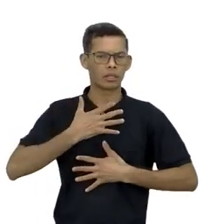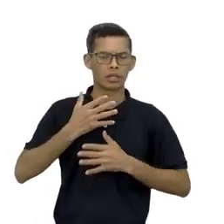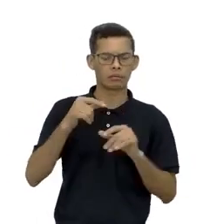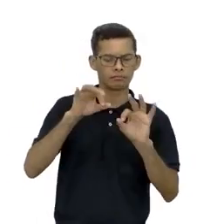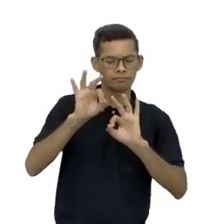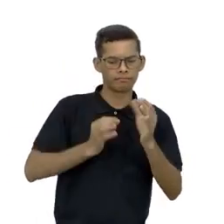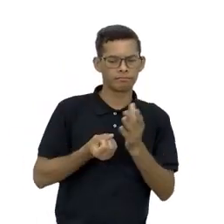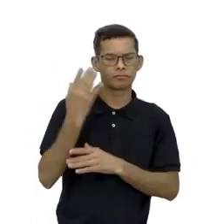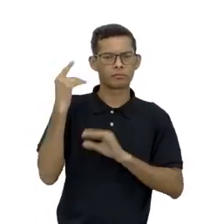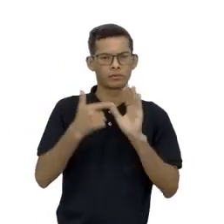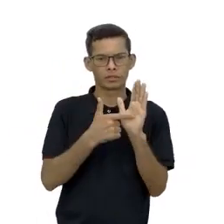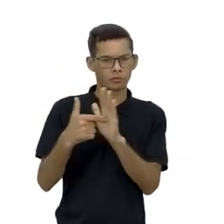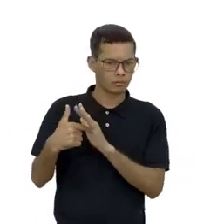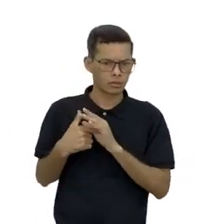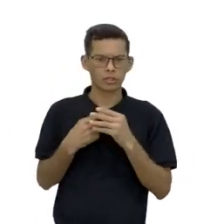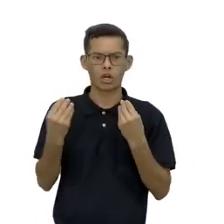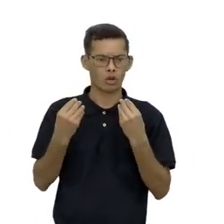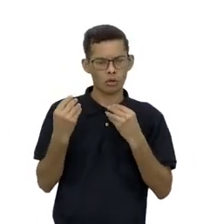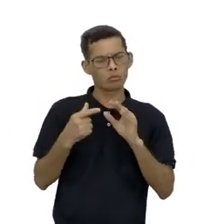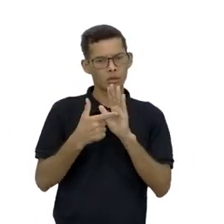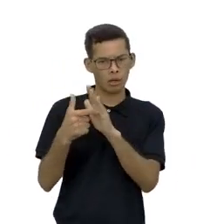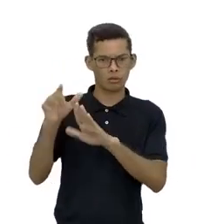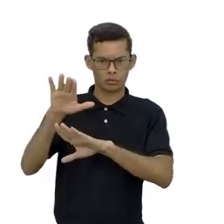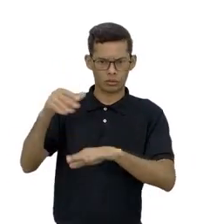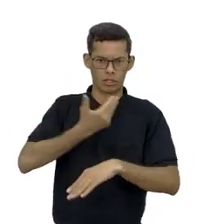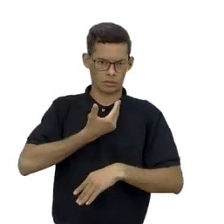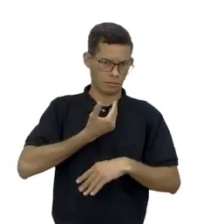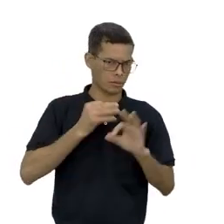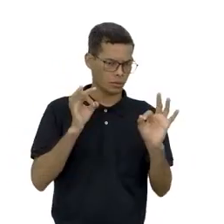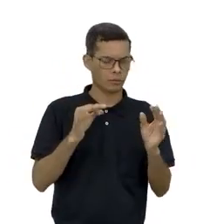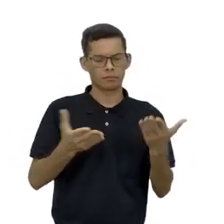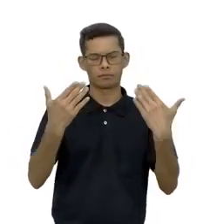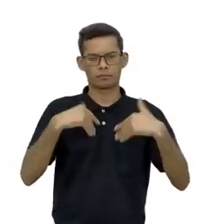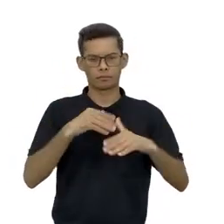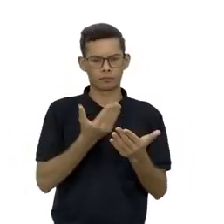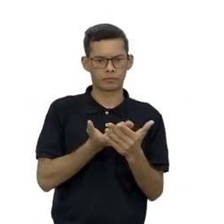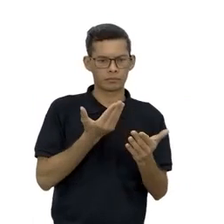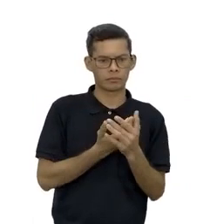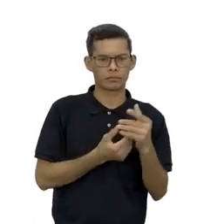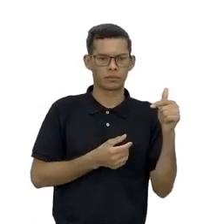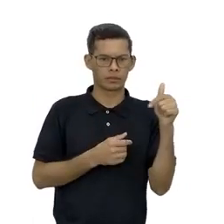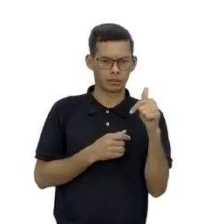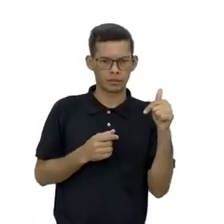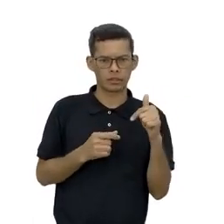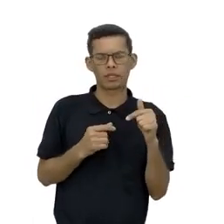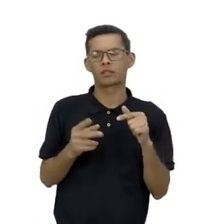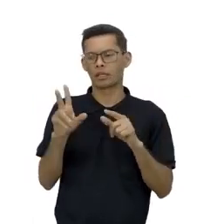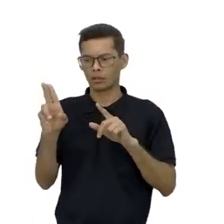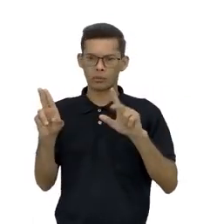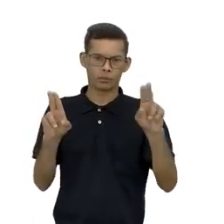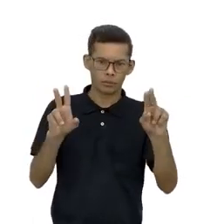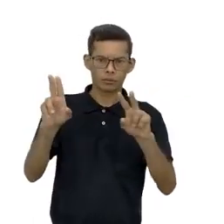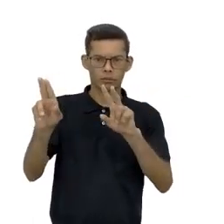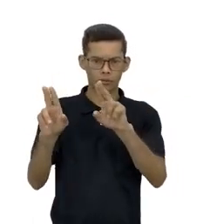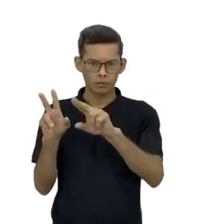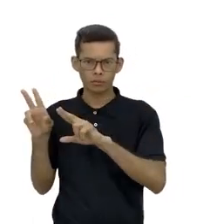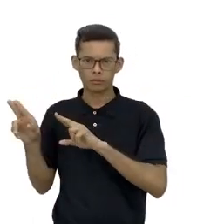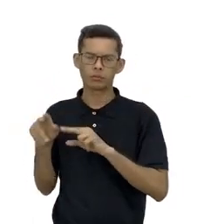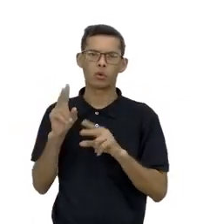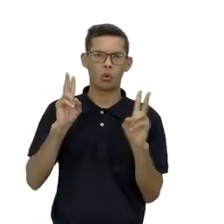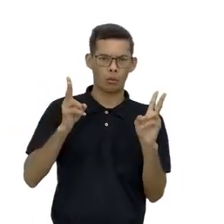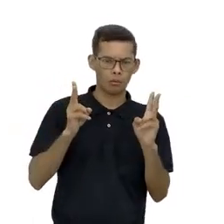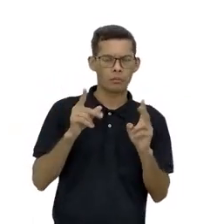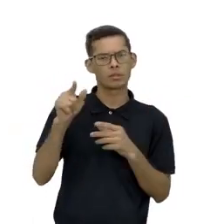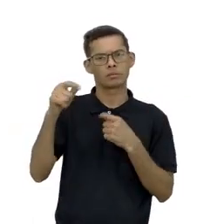aos colegas. E a aula 7? A aula 7, nas mesmas duplas de aula anterior, os estudantes